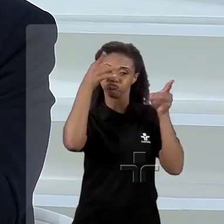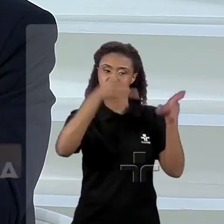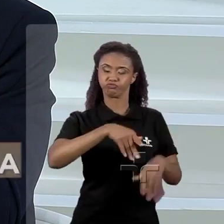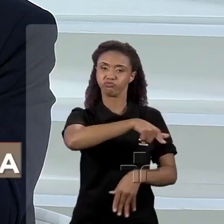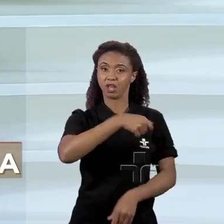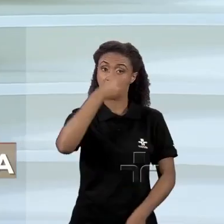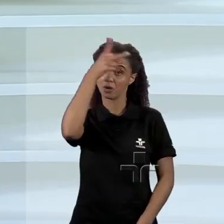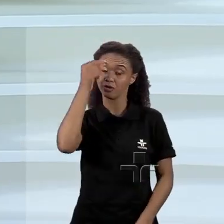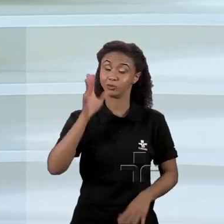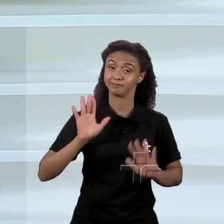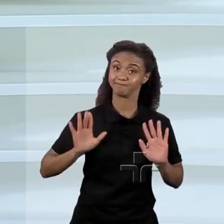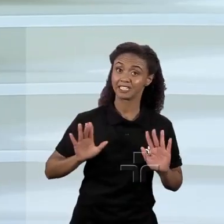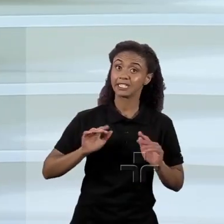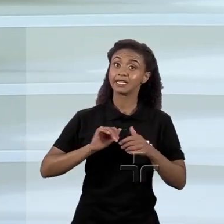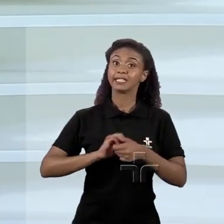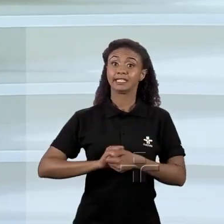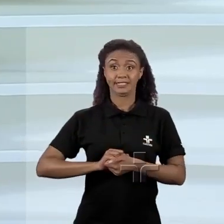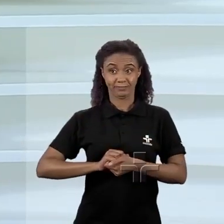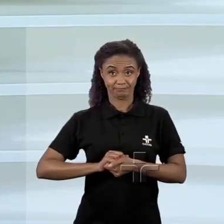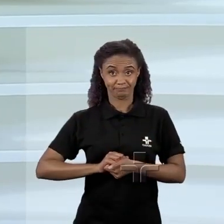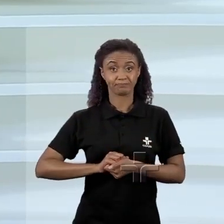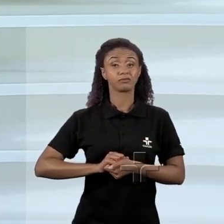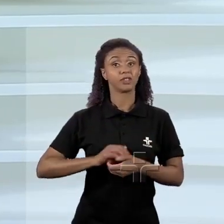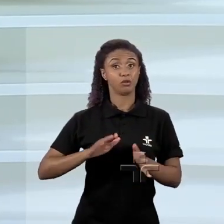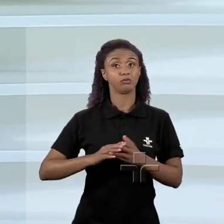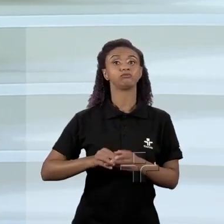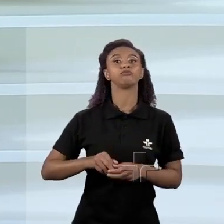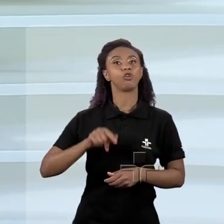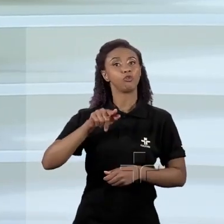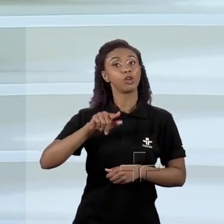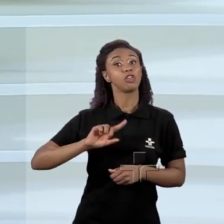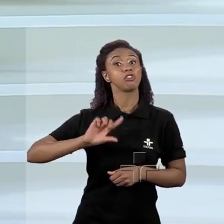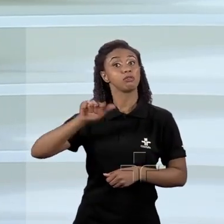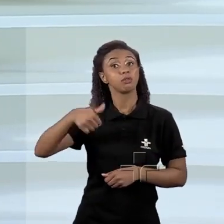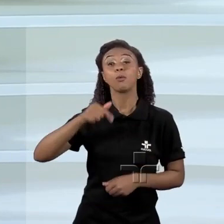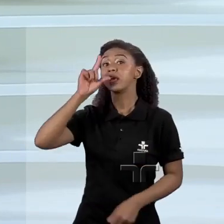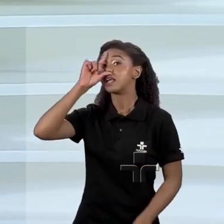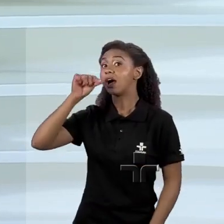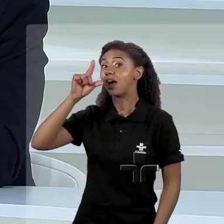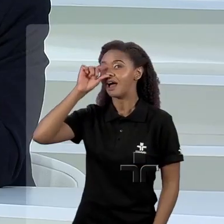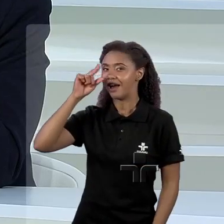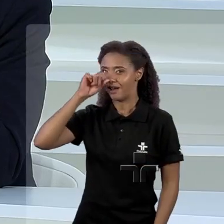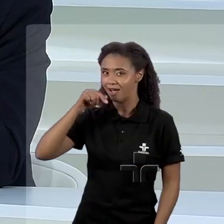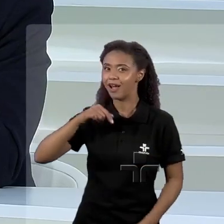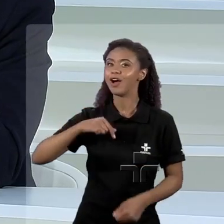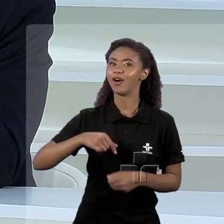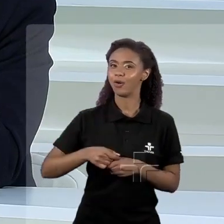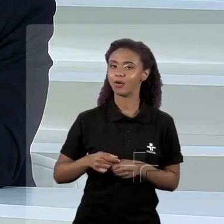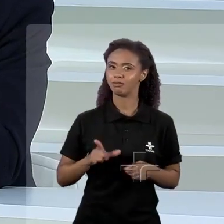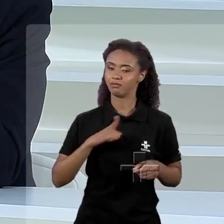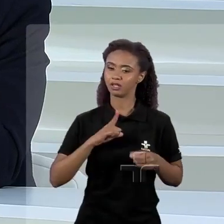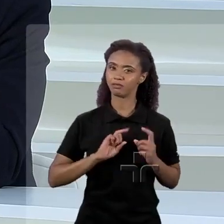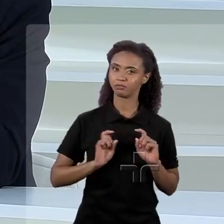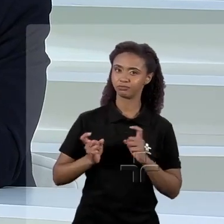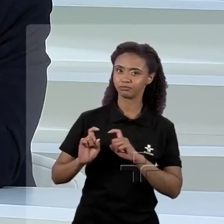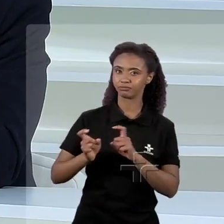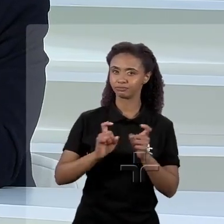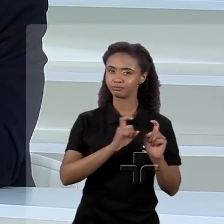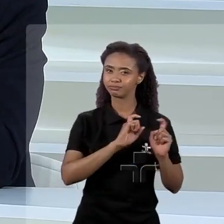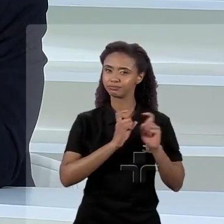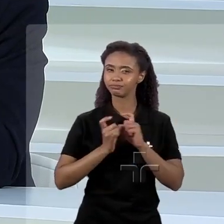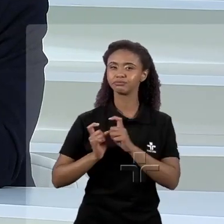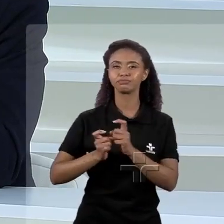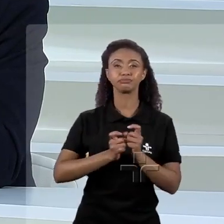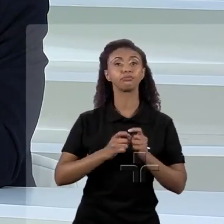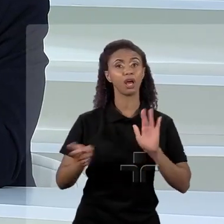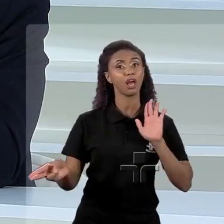passada, o Geraldo Alckmin, ex-candidato à presidência, sugeriu numa reunião do PSDB que o senhor o traiu também. O senhor não